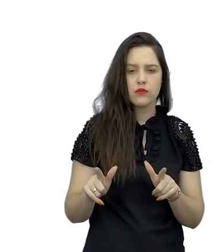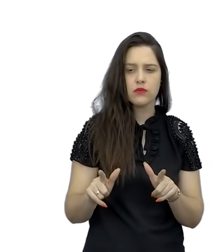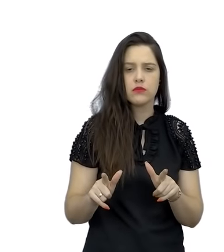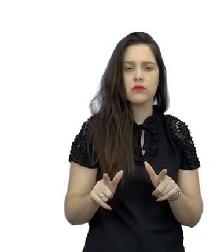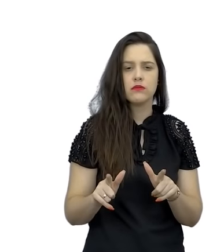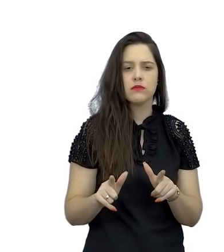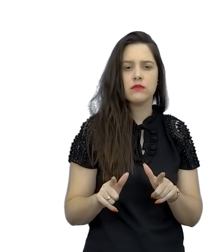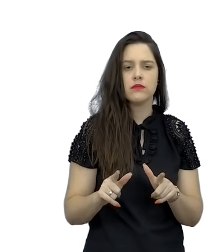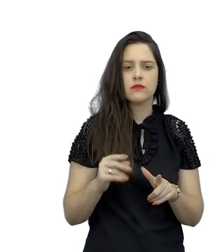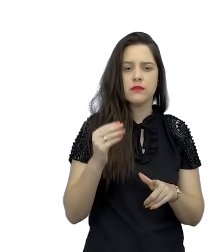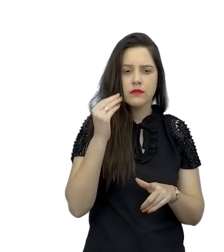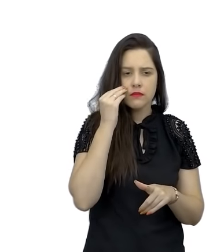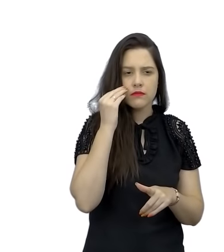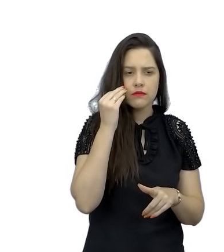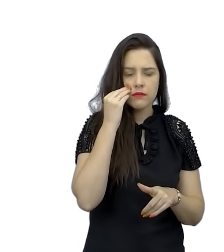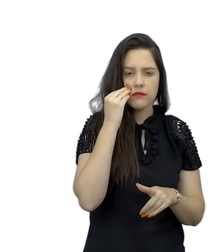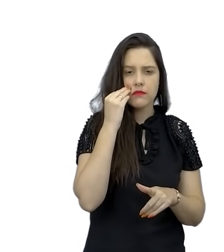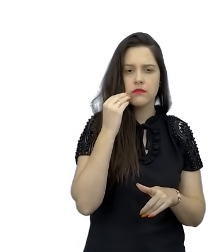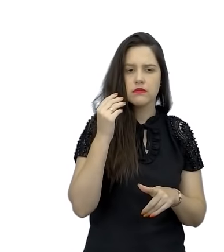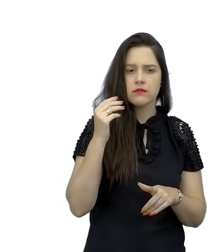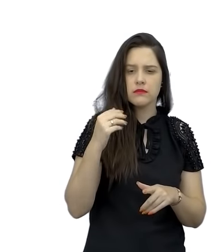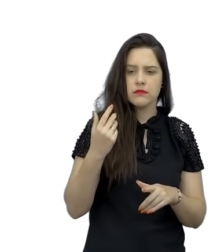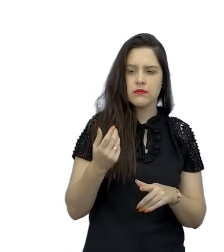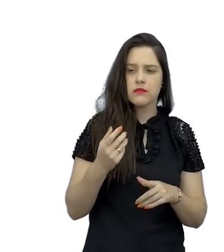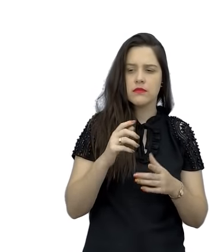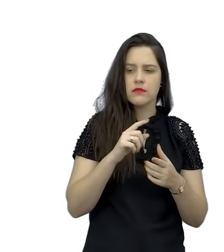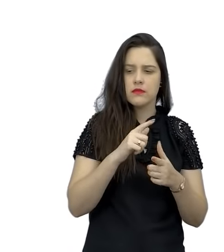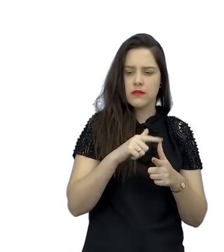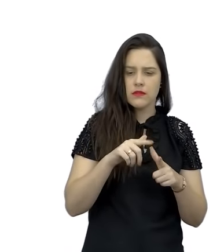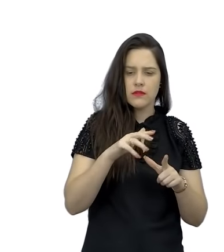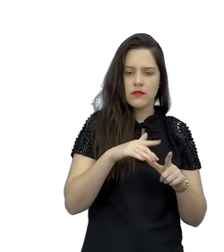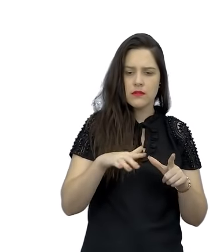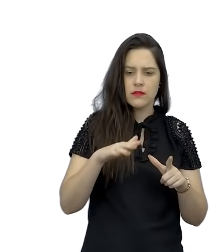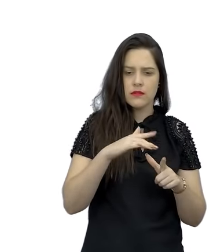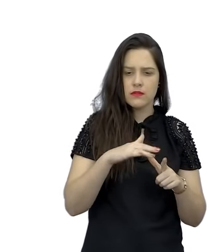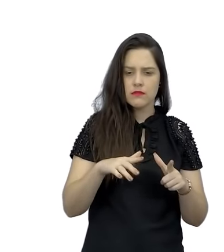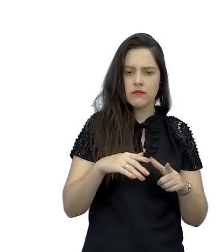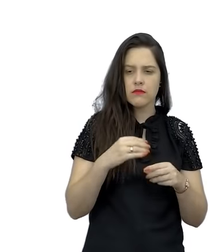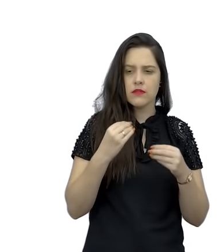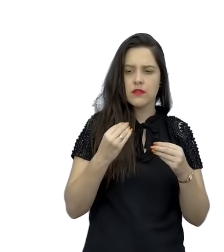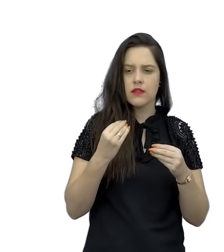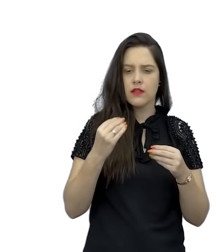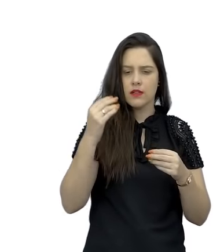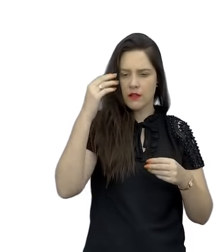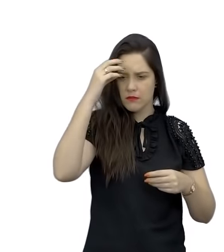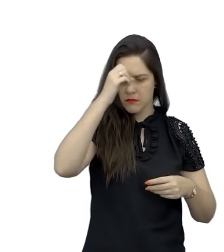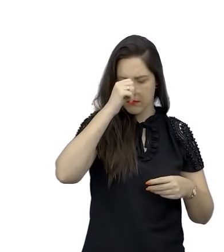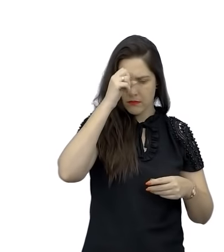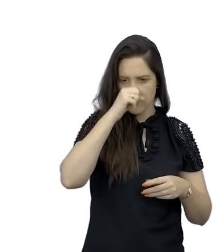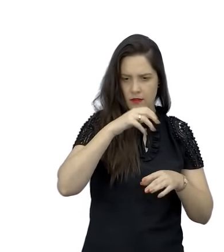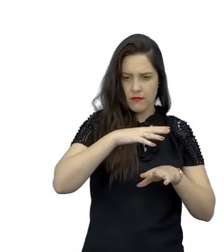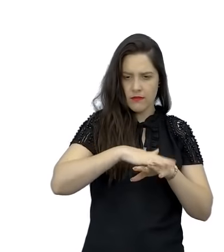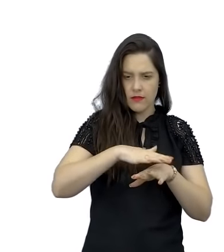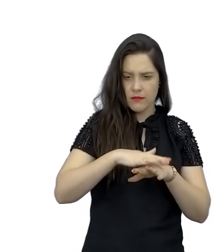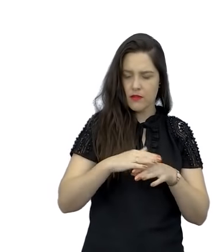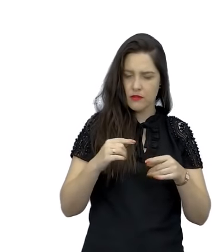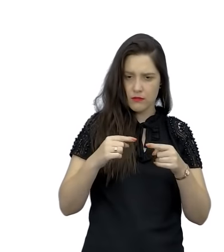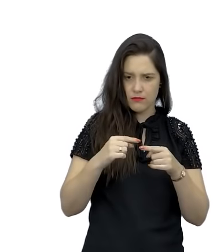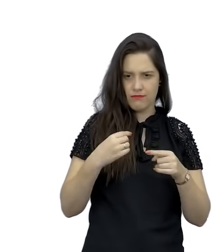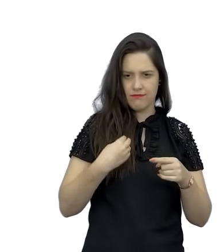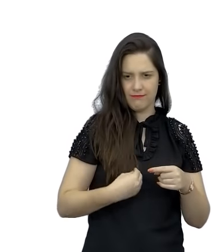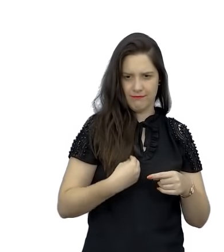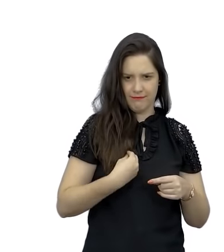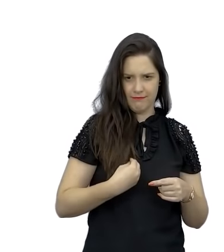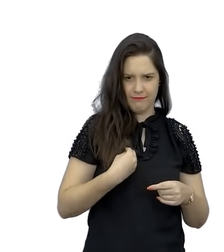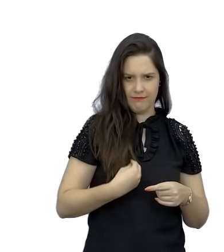Nós precisamos trazer esse letramento para que ele insira o que ele aprende na matemática no mundo, né? E a